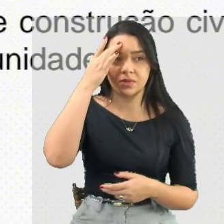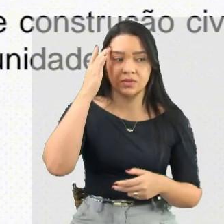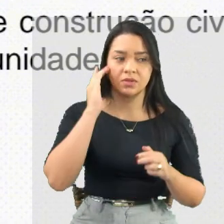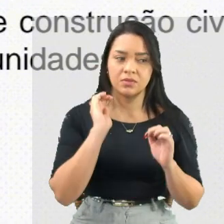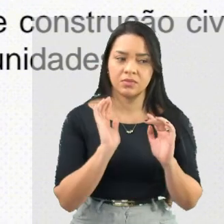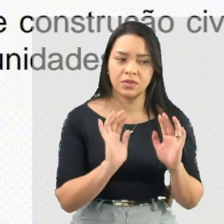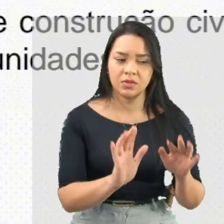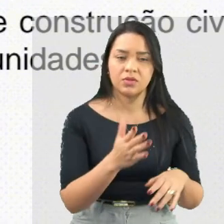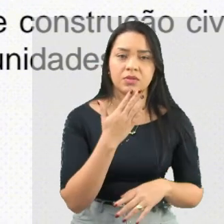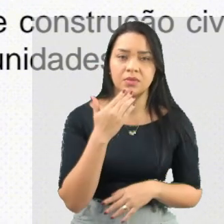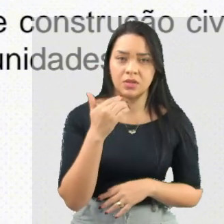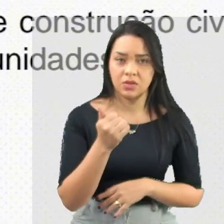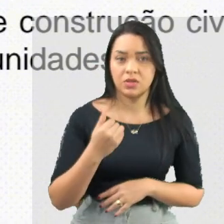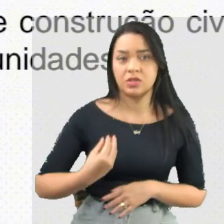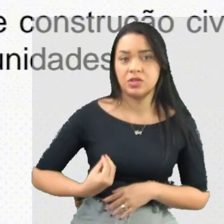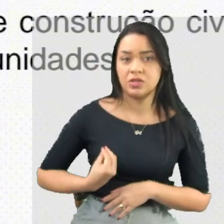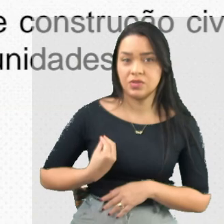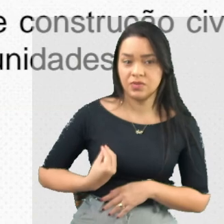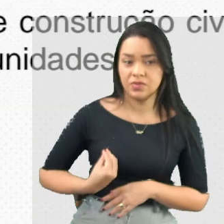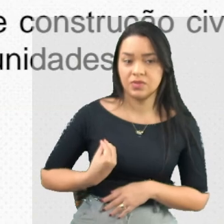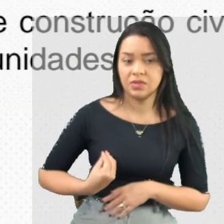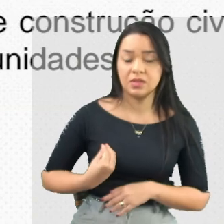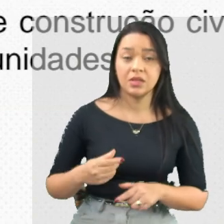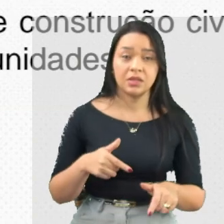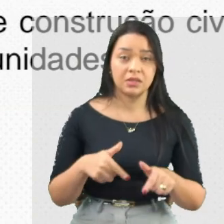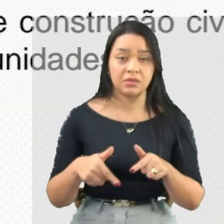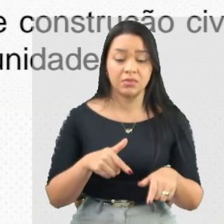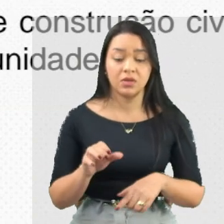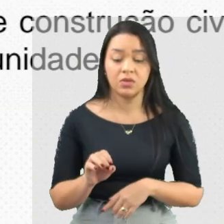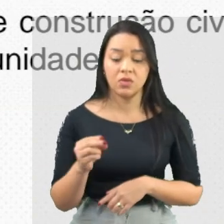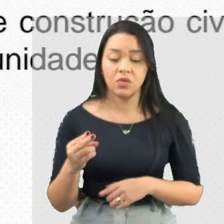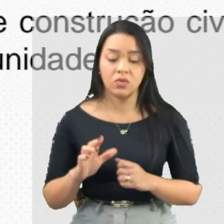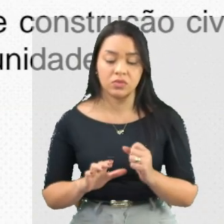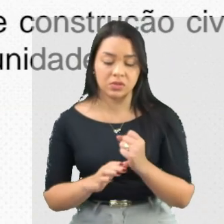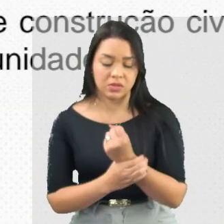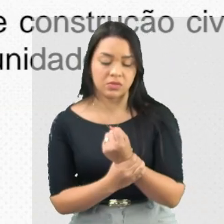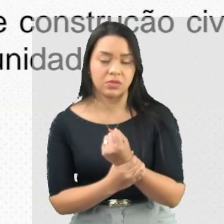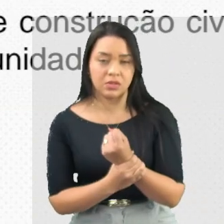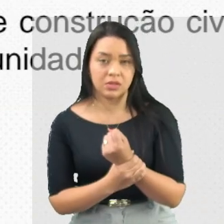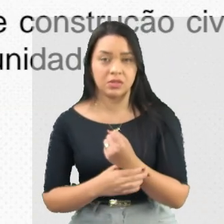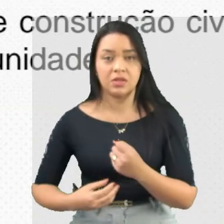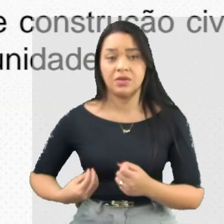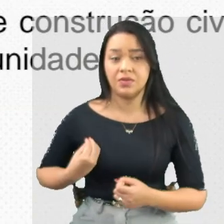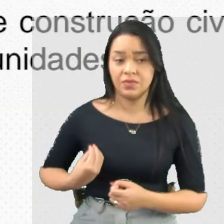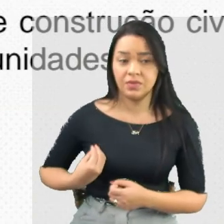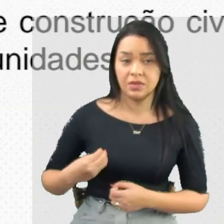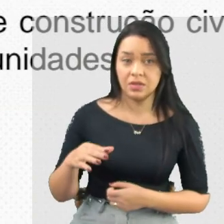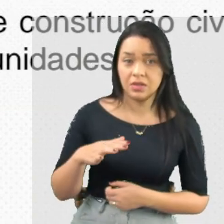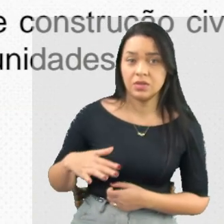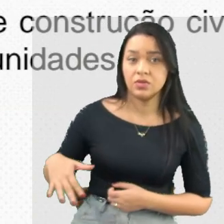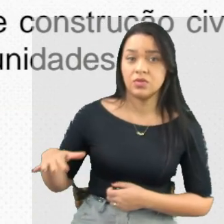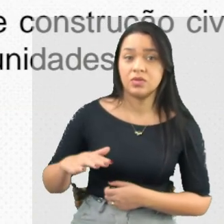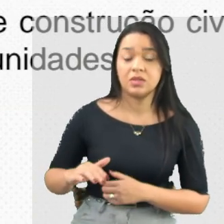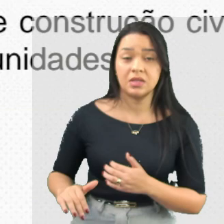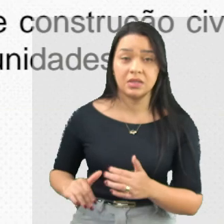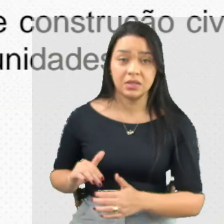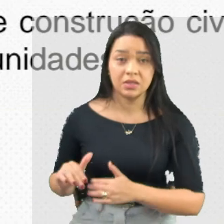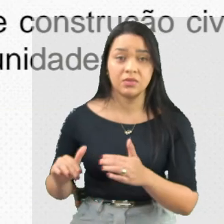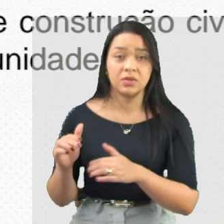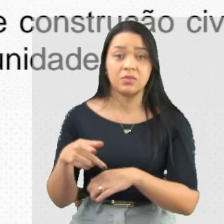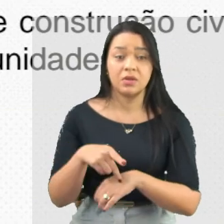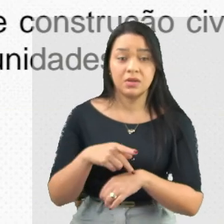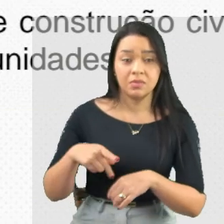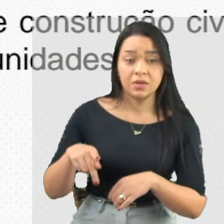melhores condições de vida, tá? Trabalho ou segurança, geralmente vindas de regiões em desenvolvimento para países